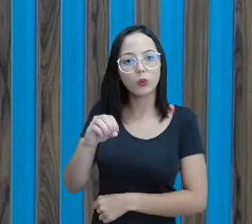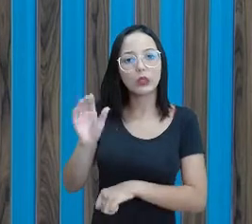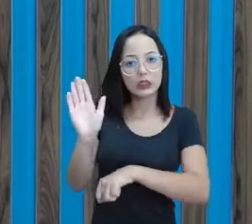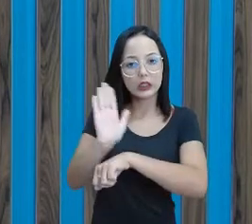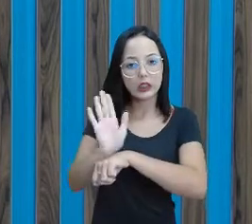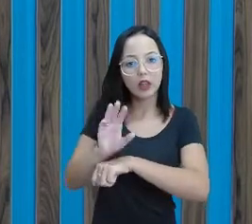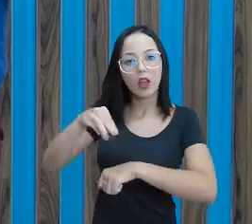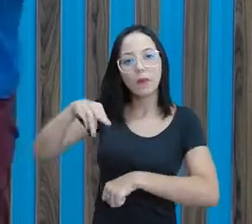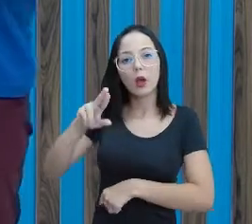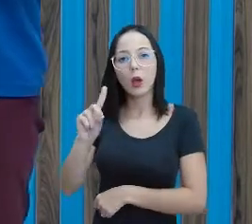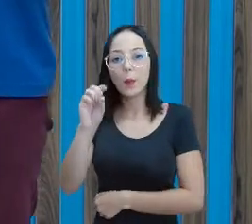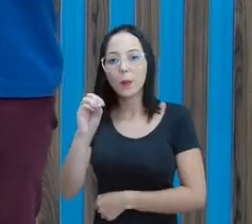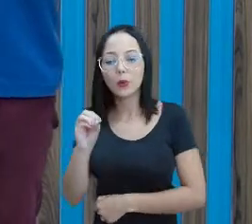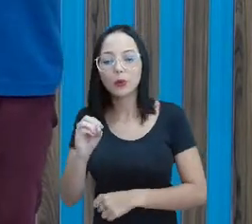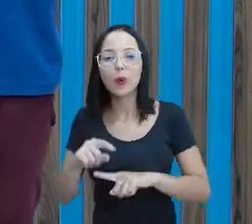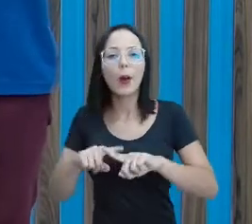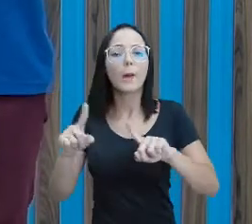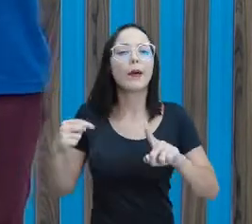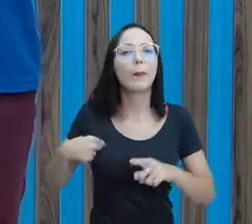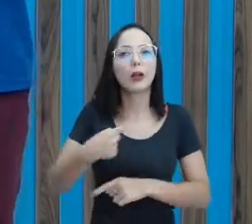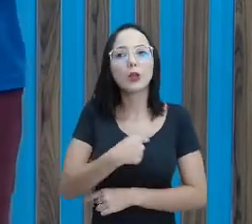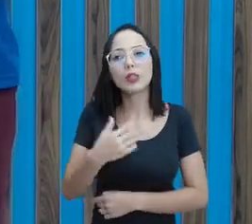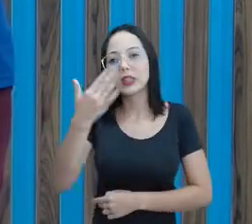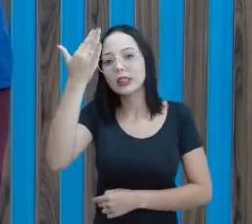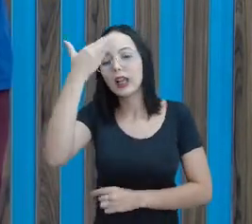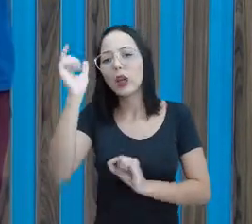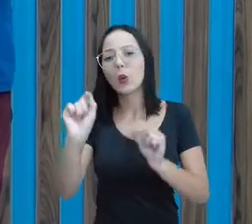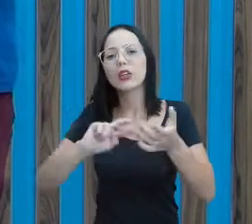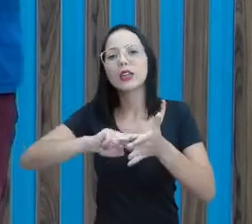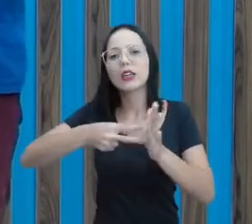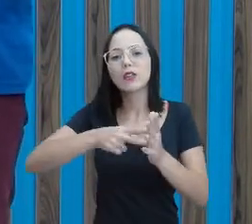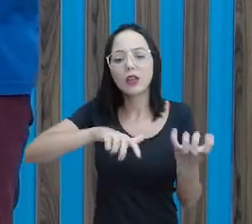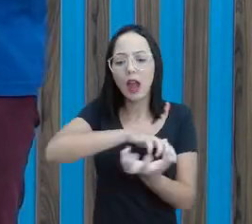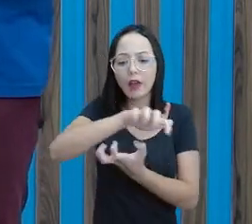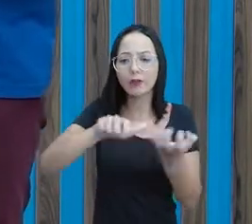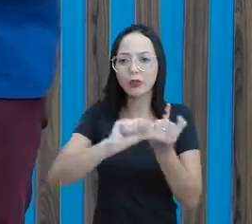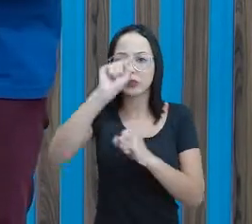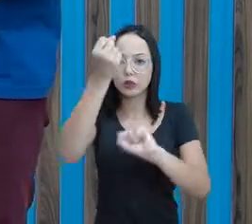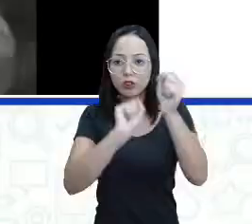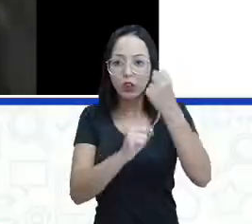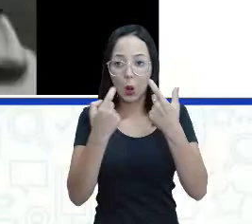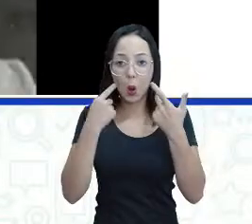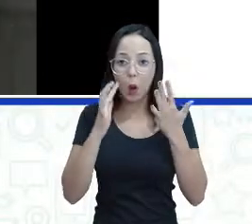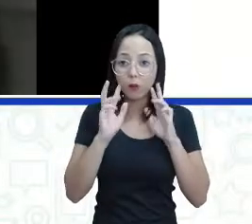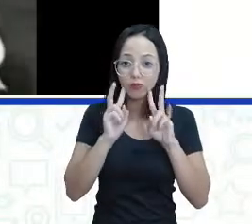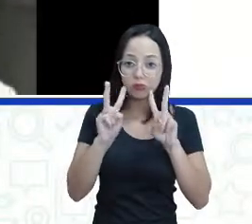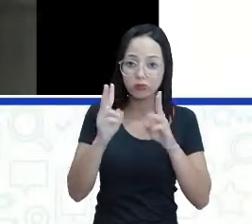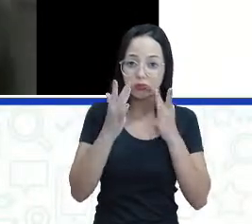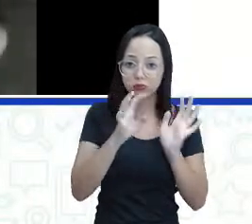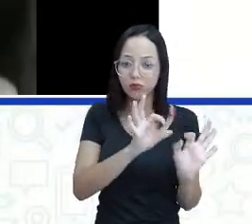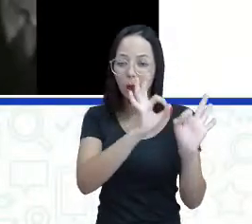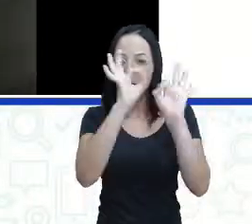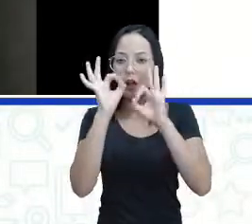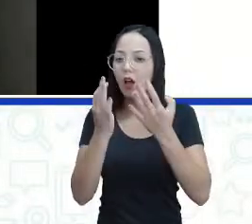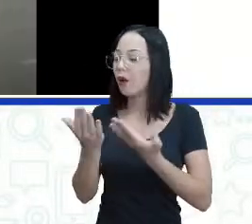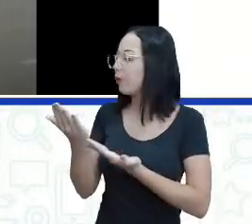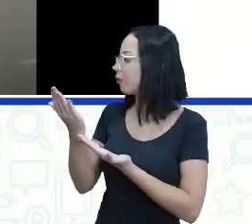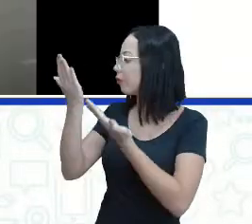mudo, exatamente. Mas para a gente poder entender um pouquinho o que é a Revolução Industrial, preste atenção nesse vídeo aí agora.